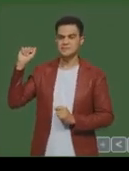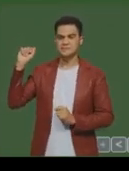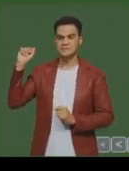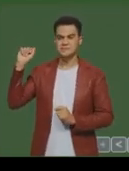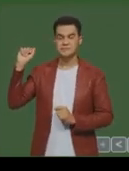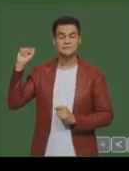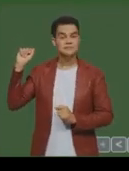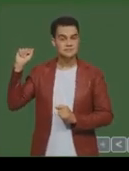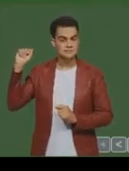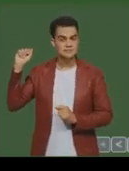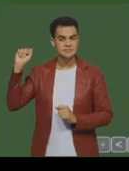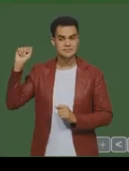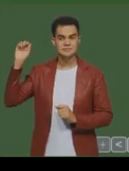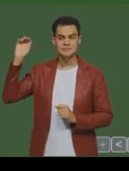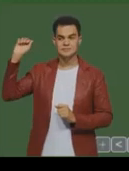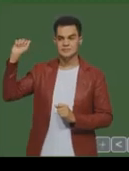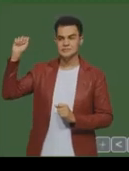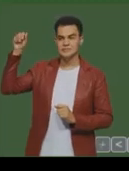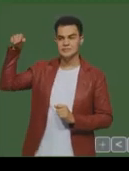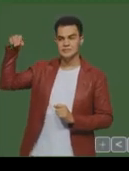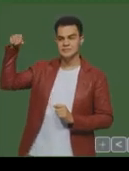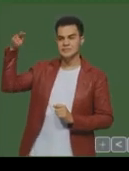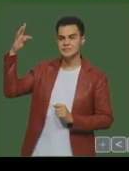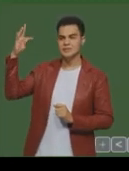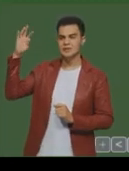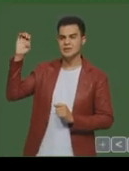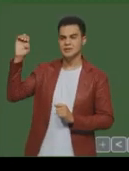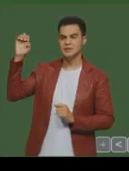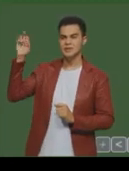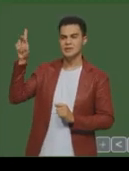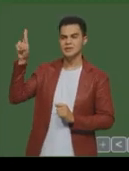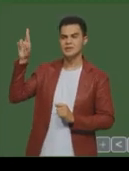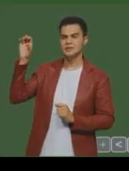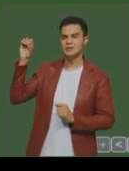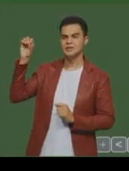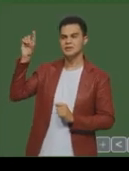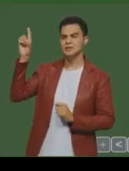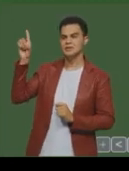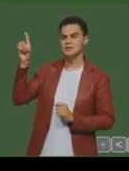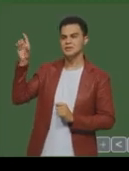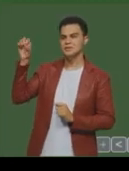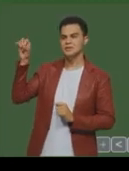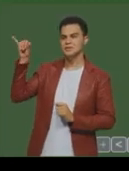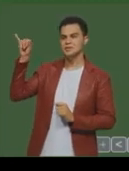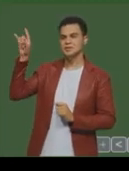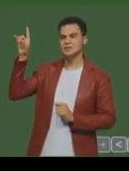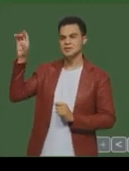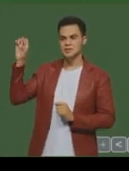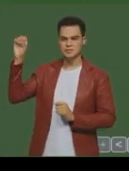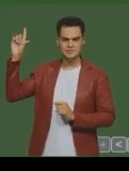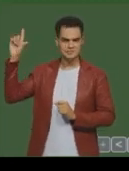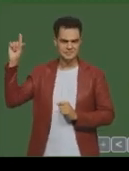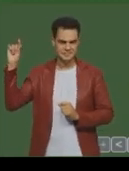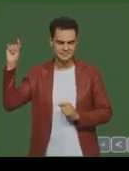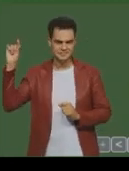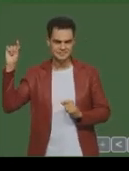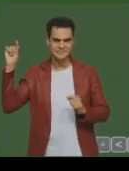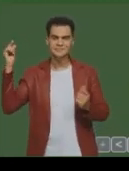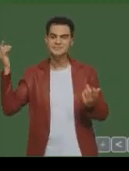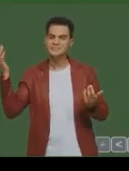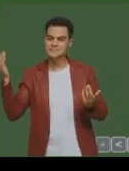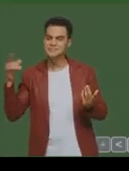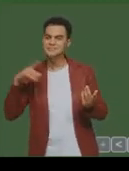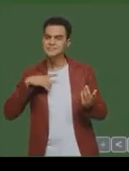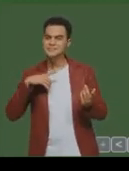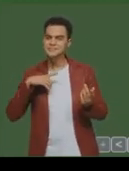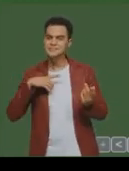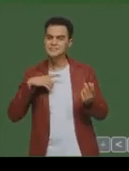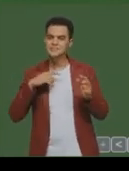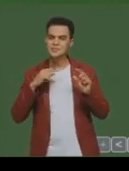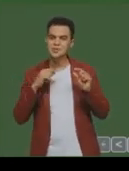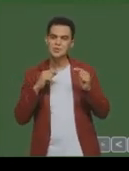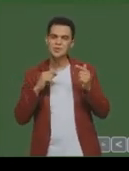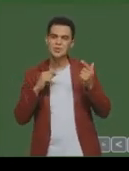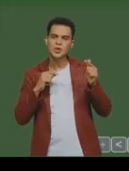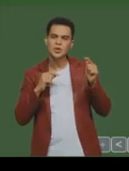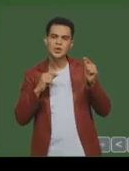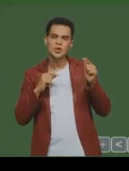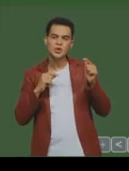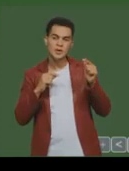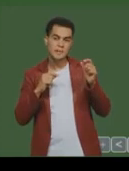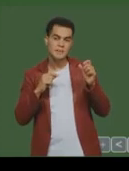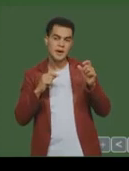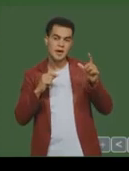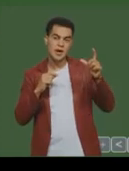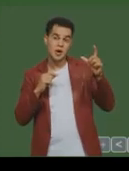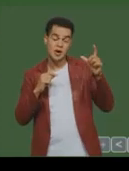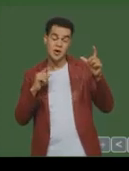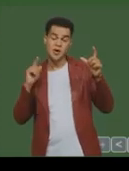Esse anterozoide, então, ele vai ser menor. E nós vamos ter um gameta maior, tá? Ele vai ficar fixo,